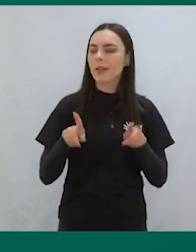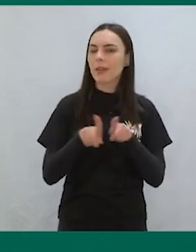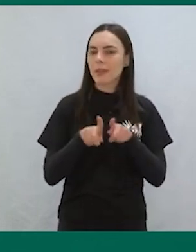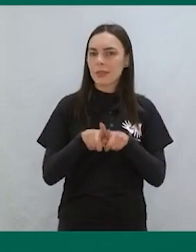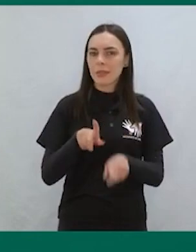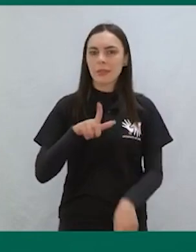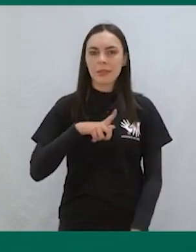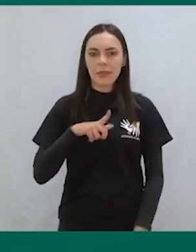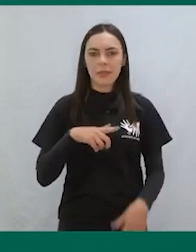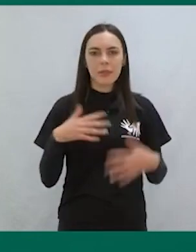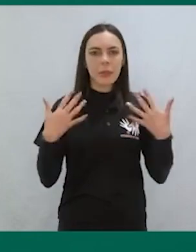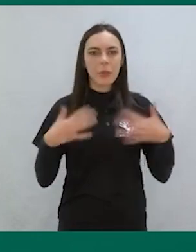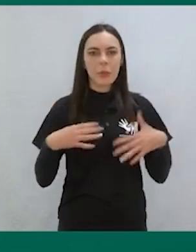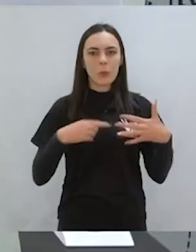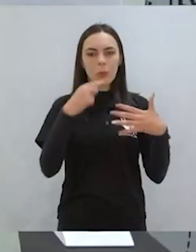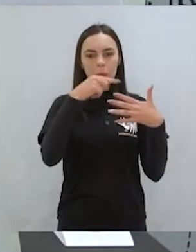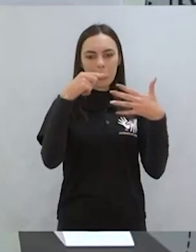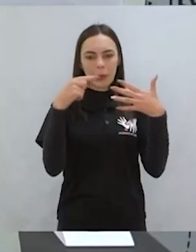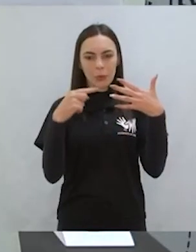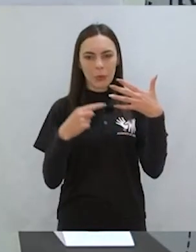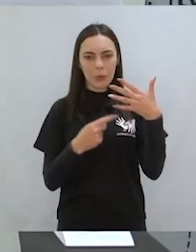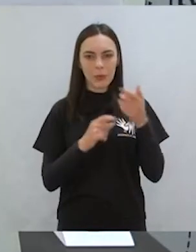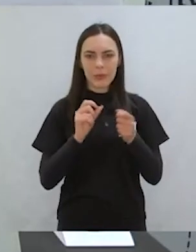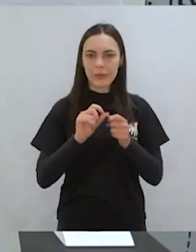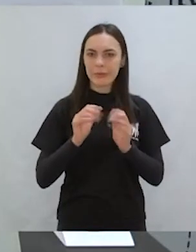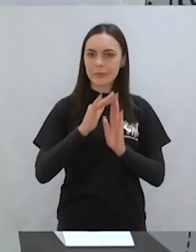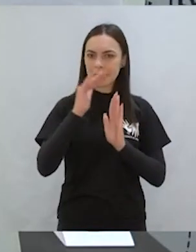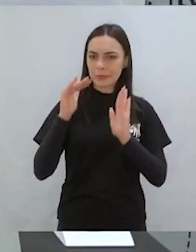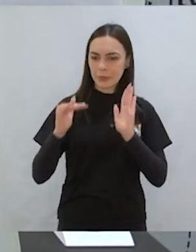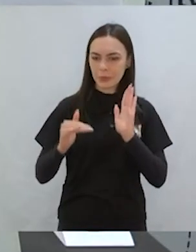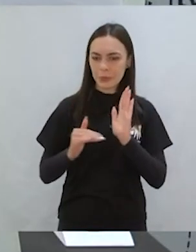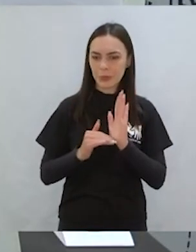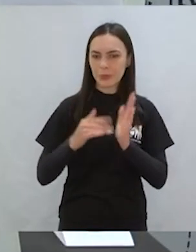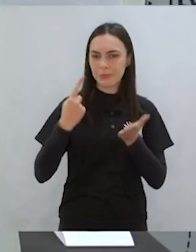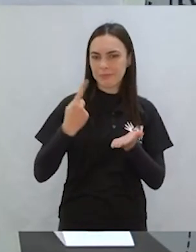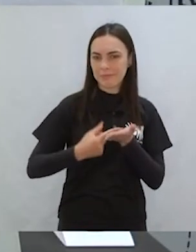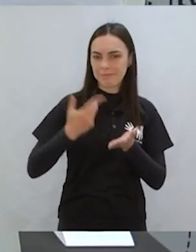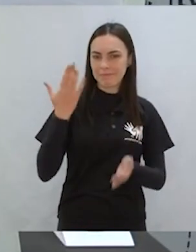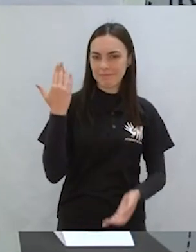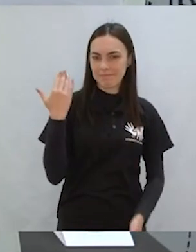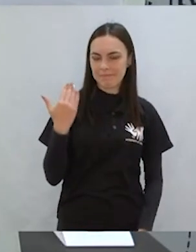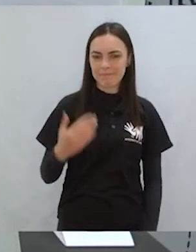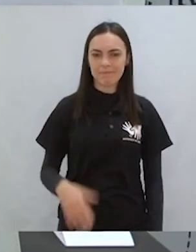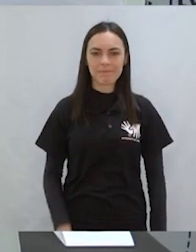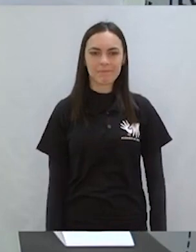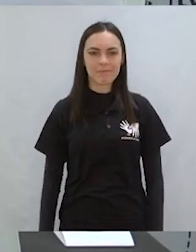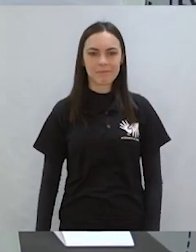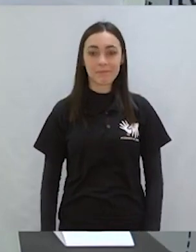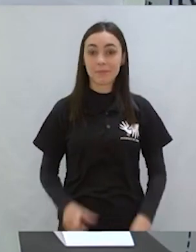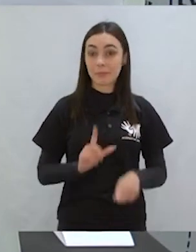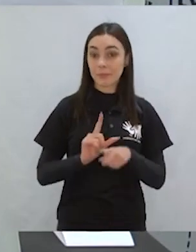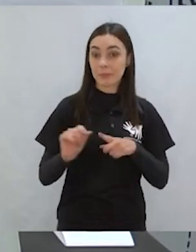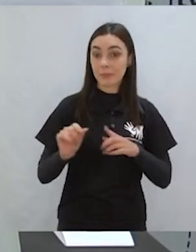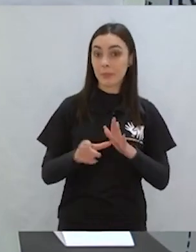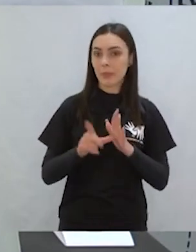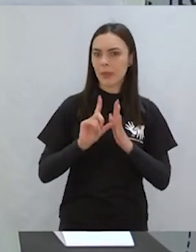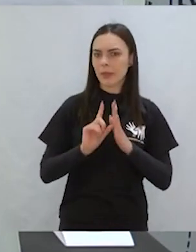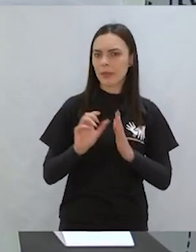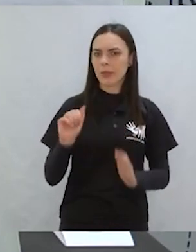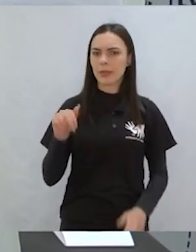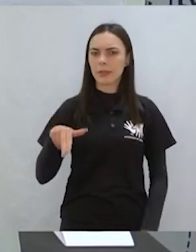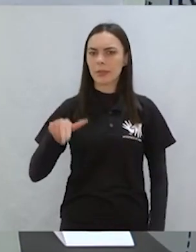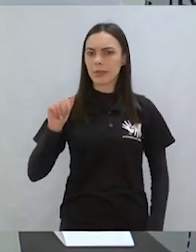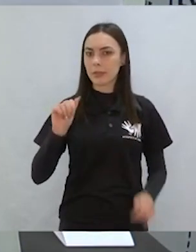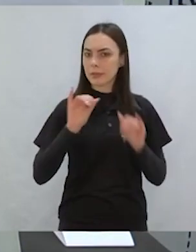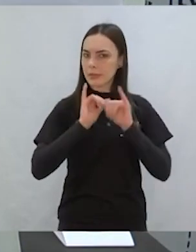atividades e os nossos desafios. Cumprimos com toda a nossa rotina, com tudo que havíamos planejado. E antes de ir